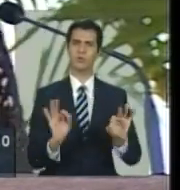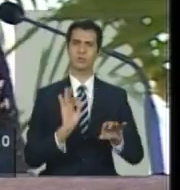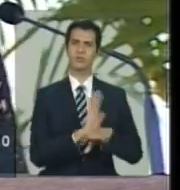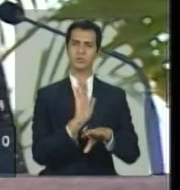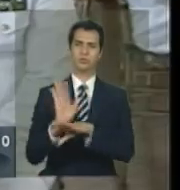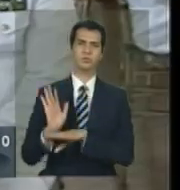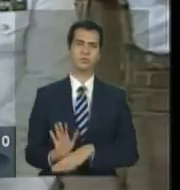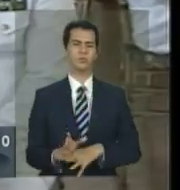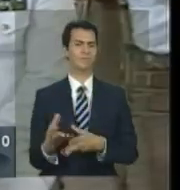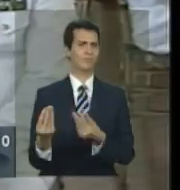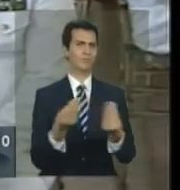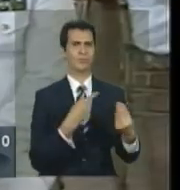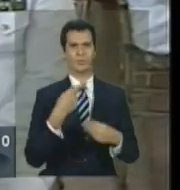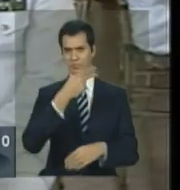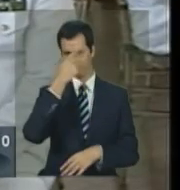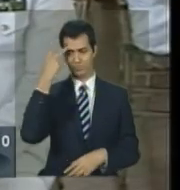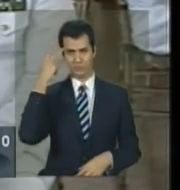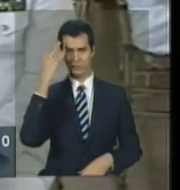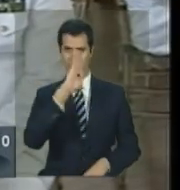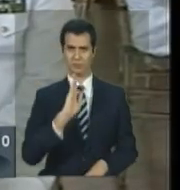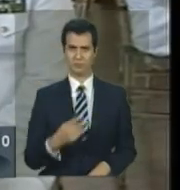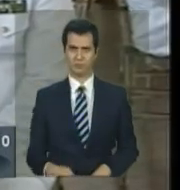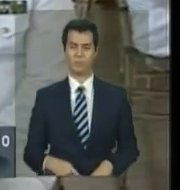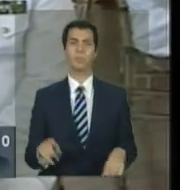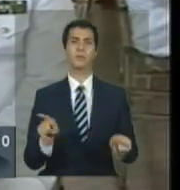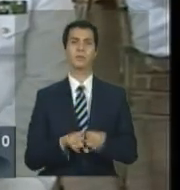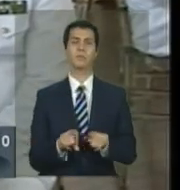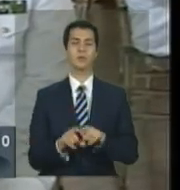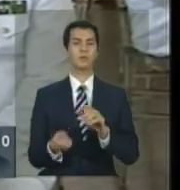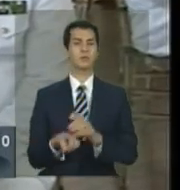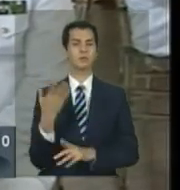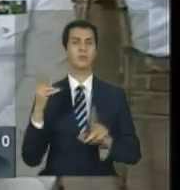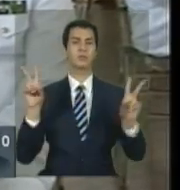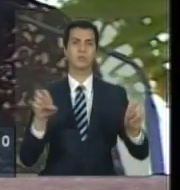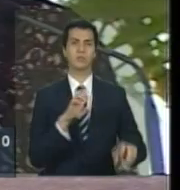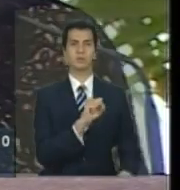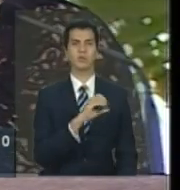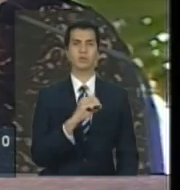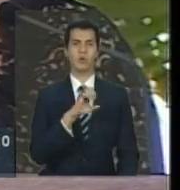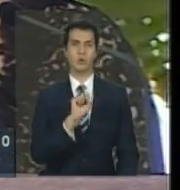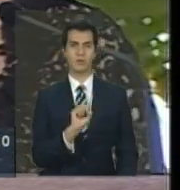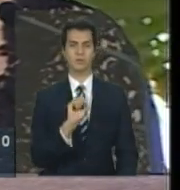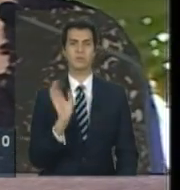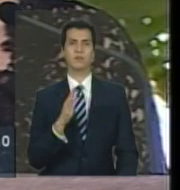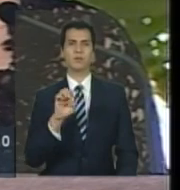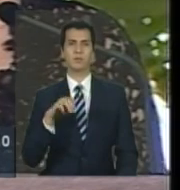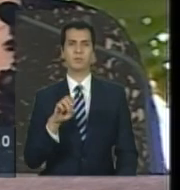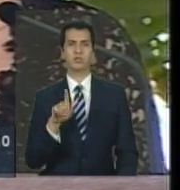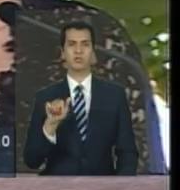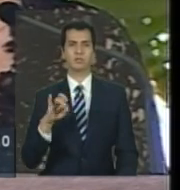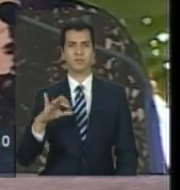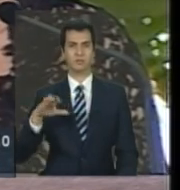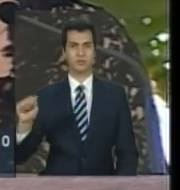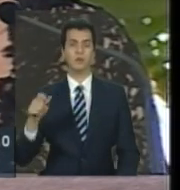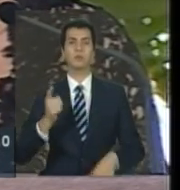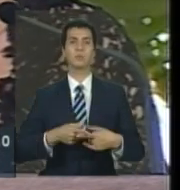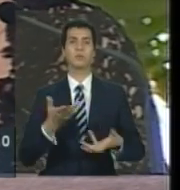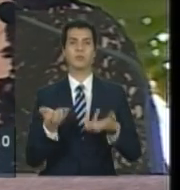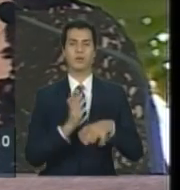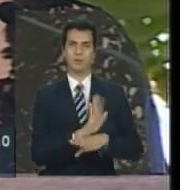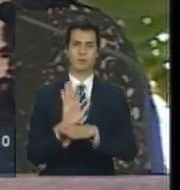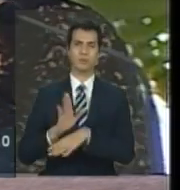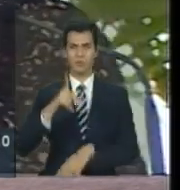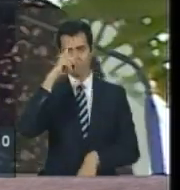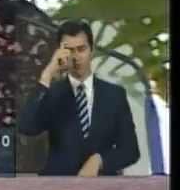de milhões de brasileiros. E o SOS Emergências para melhorar o atendimento em nossos